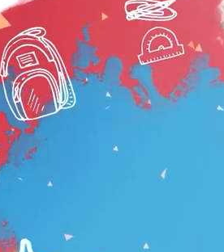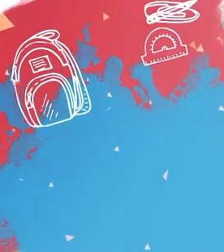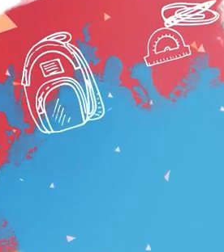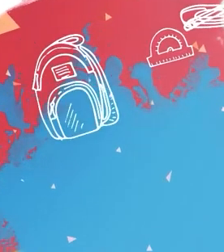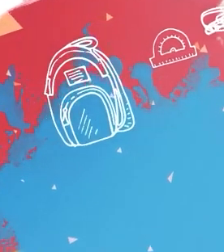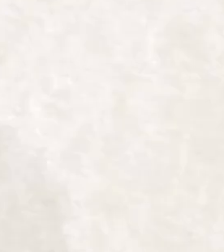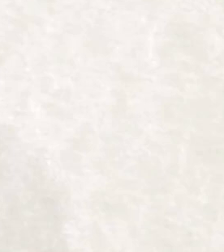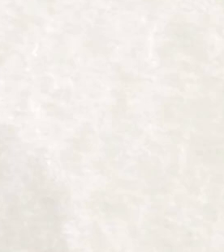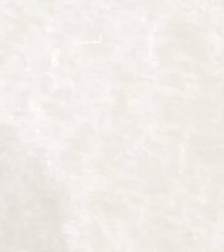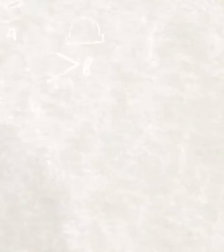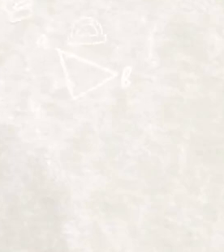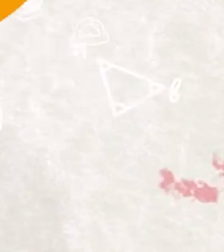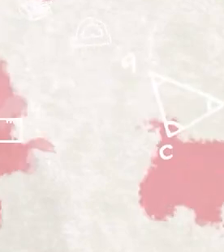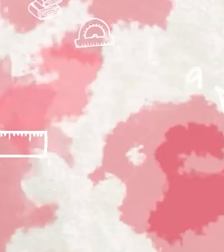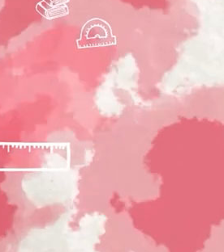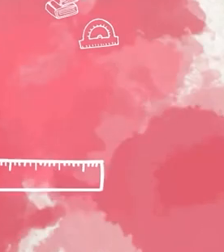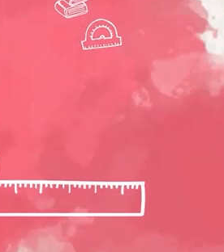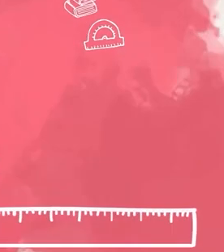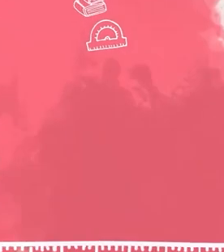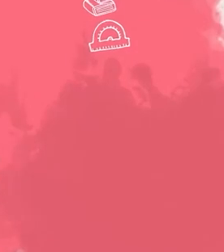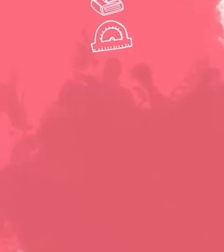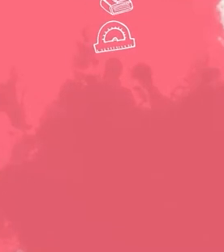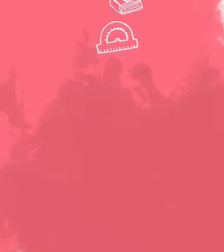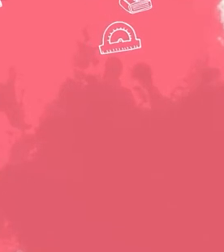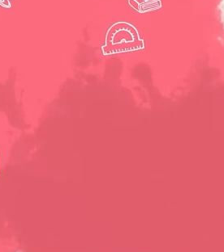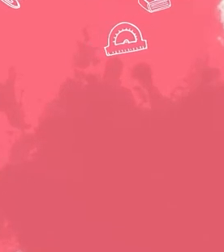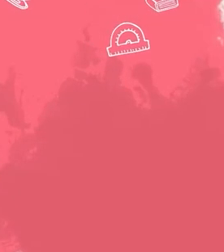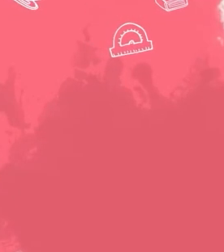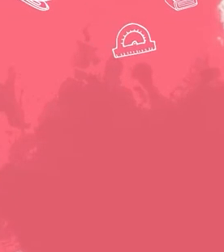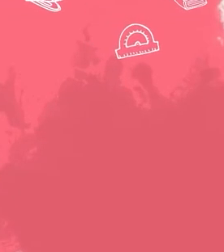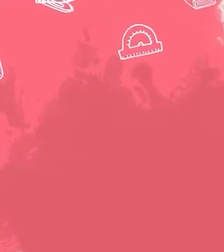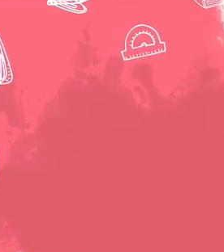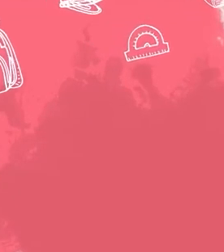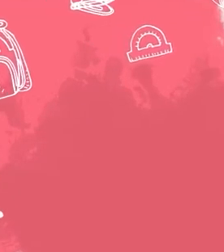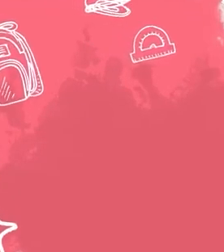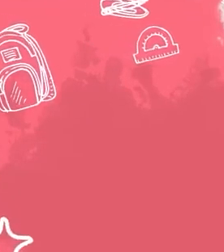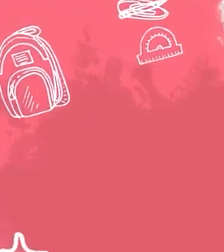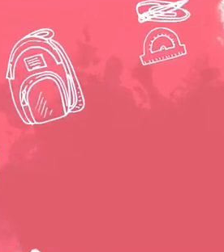Thank you.